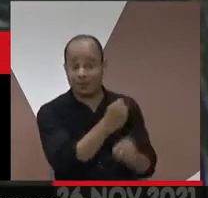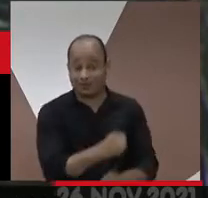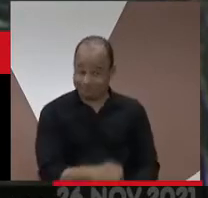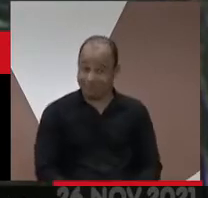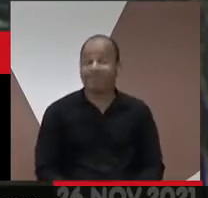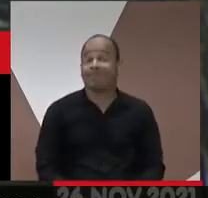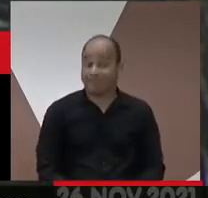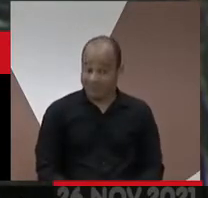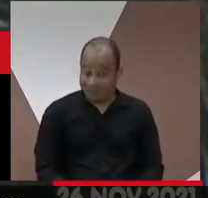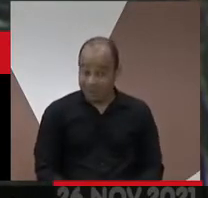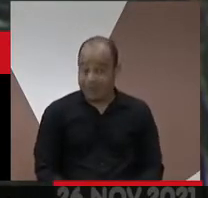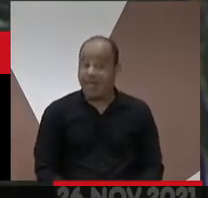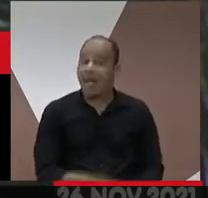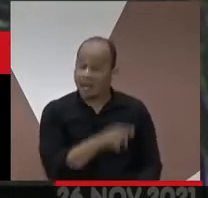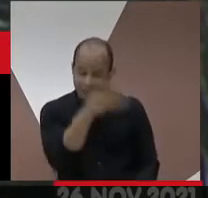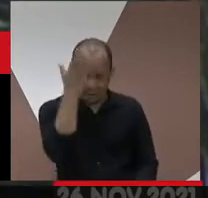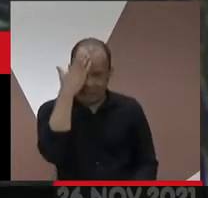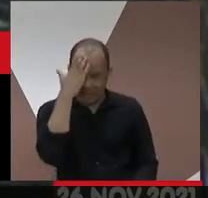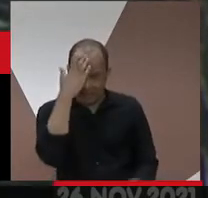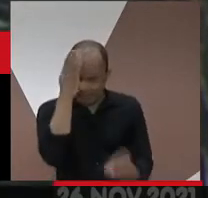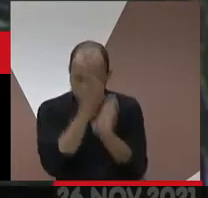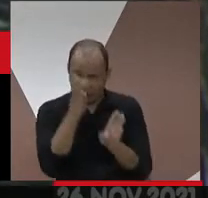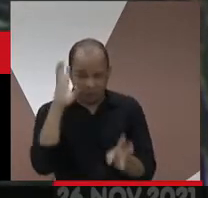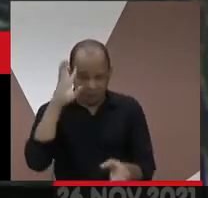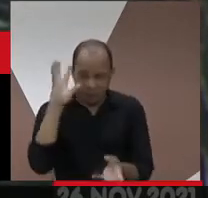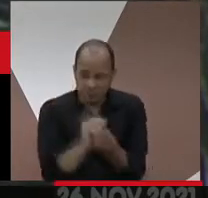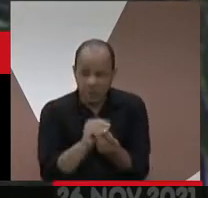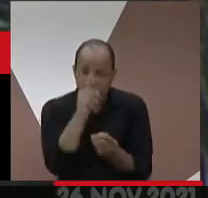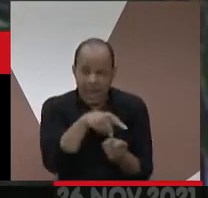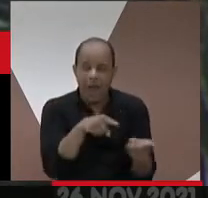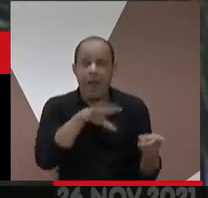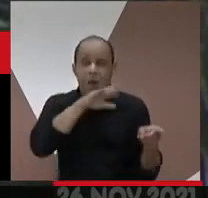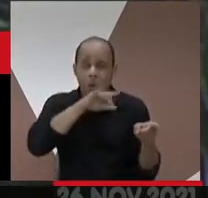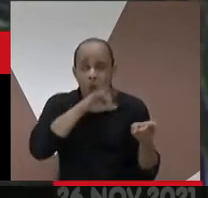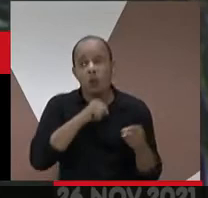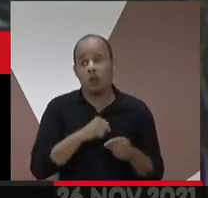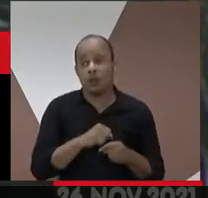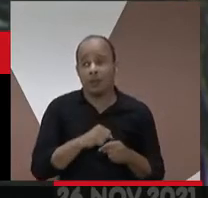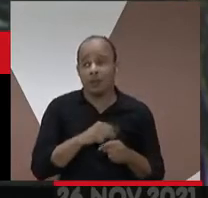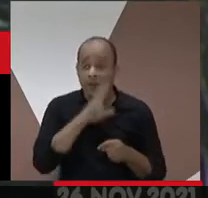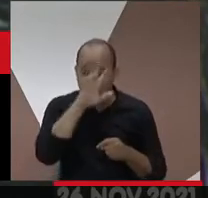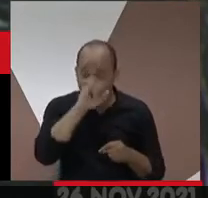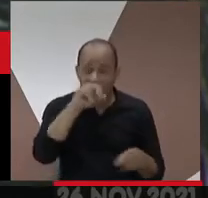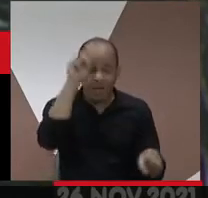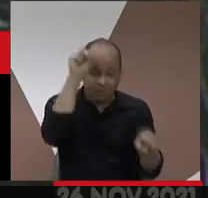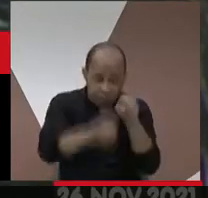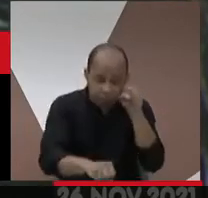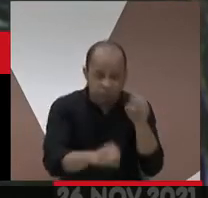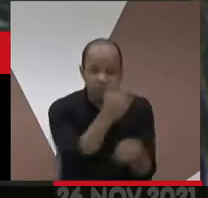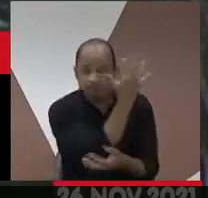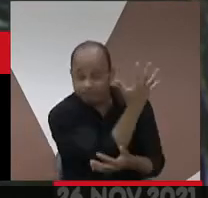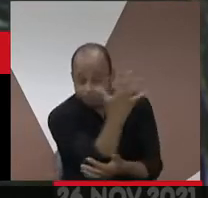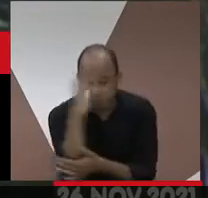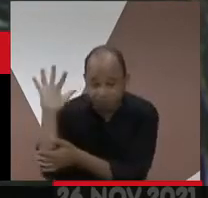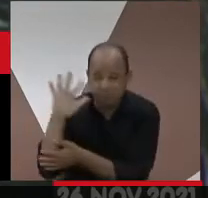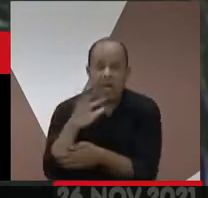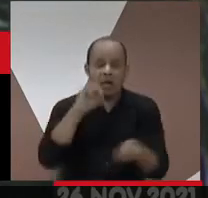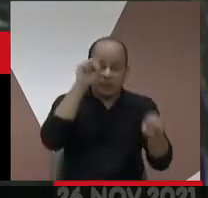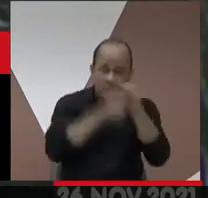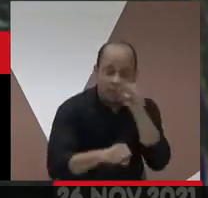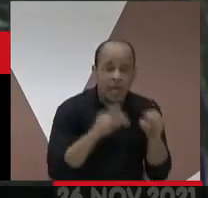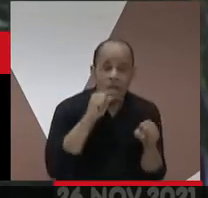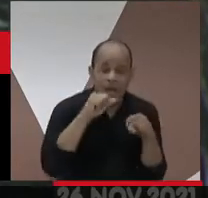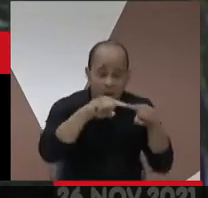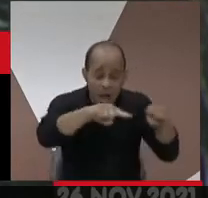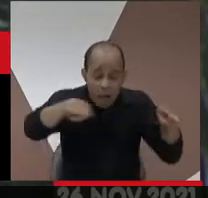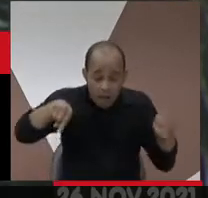tanta gente contra ela, né? Essa obra rasga a Vargem das Flores e pode acelerar o racionamento